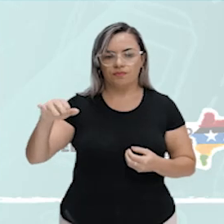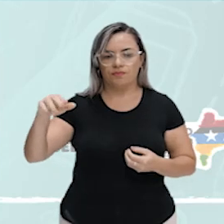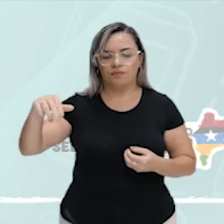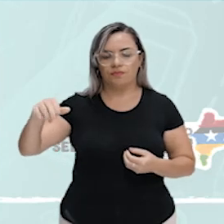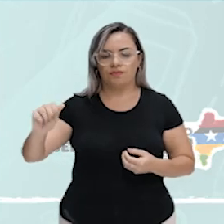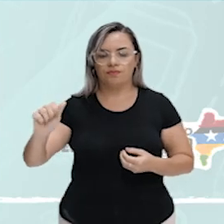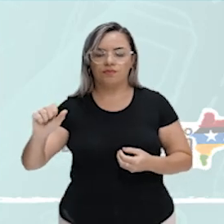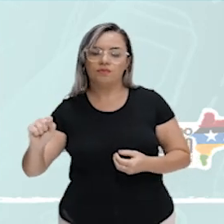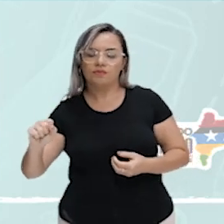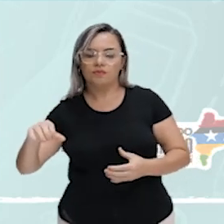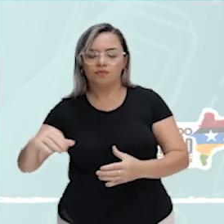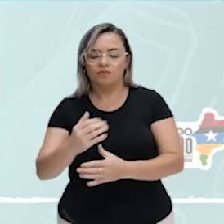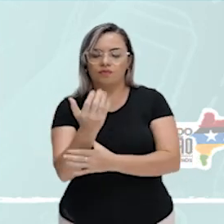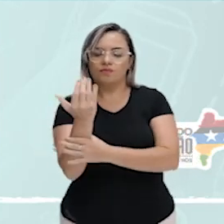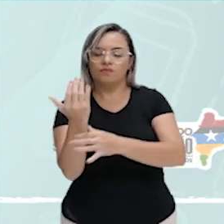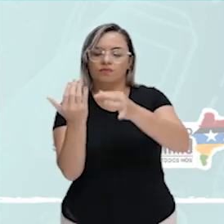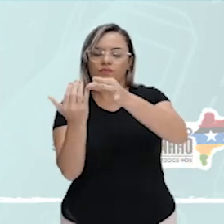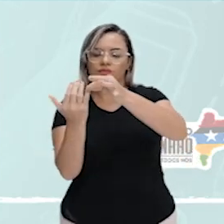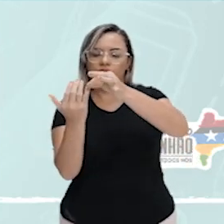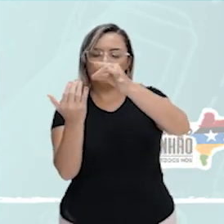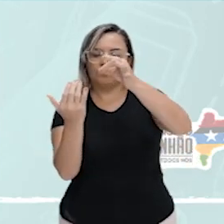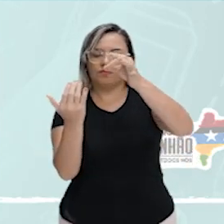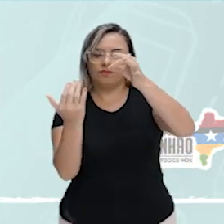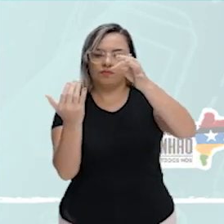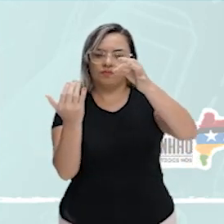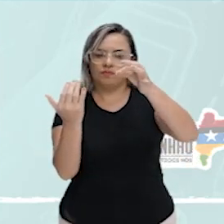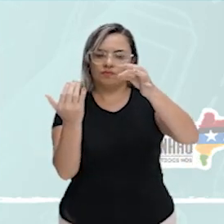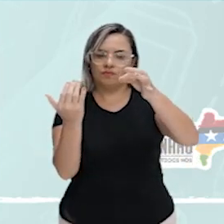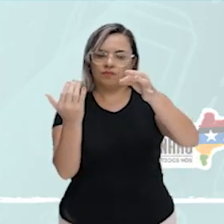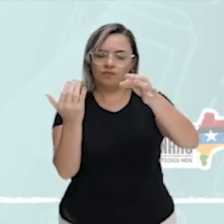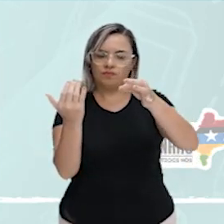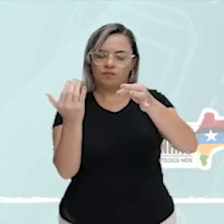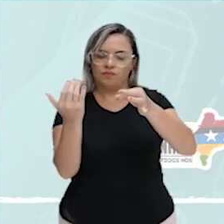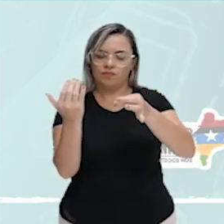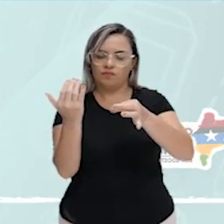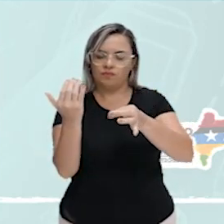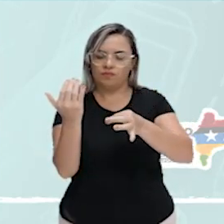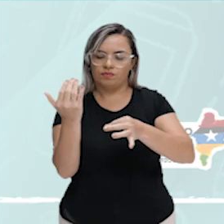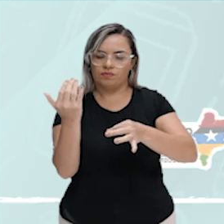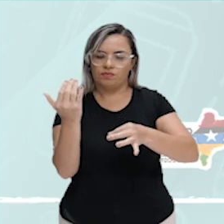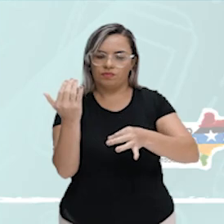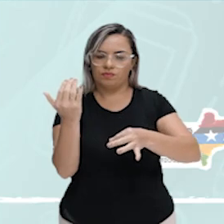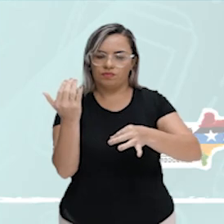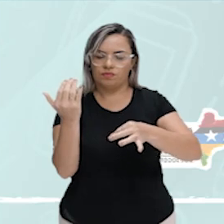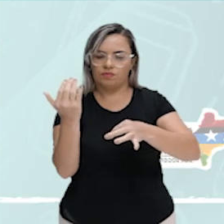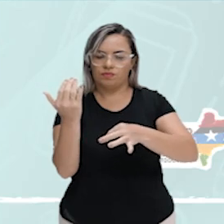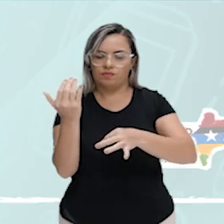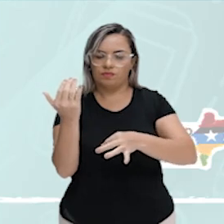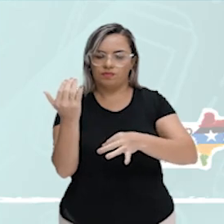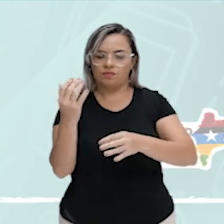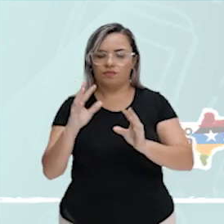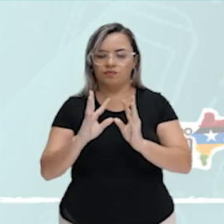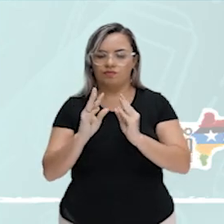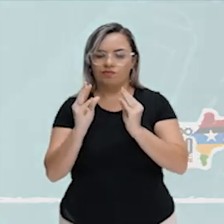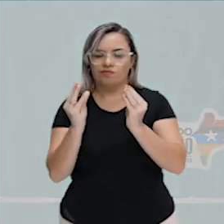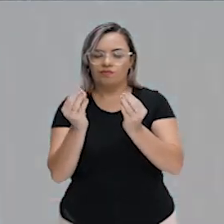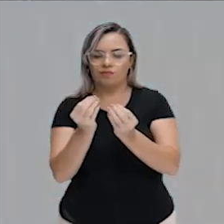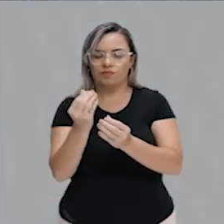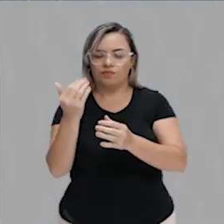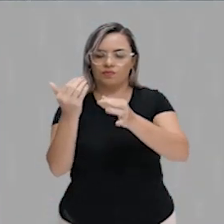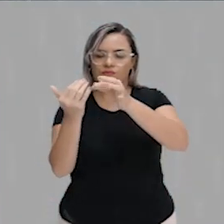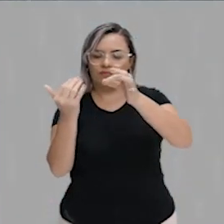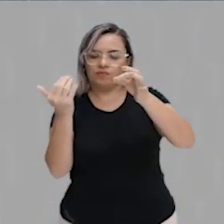né, e mergulhar o cabo dessa folha numa solução, se a solução não tiver